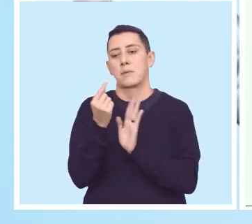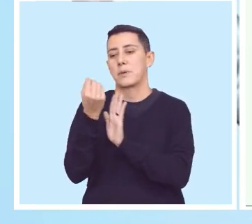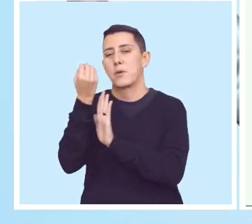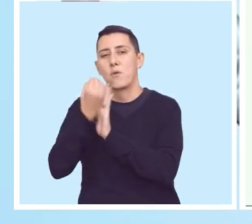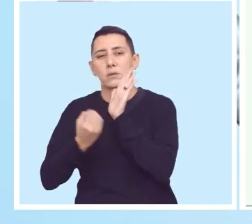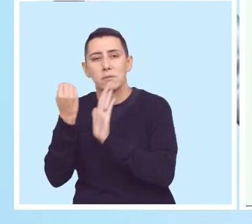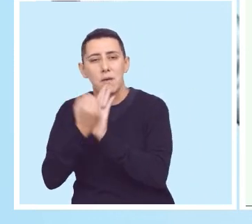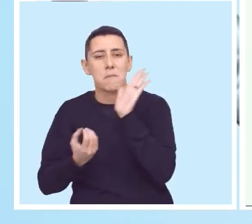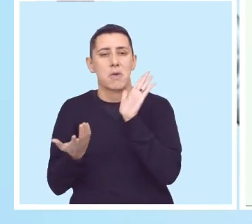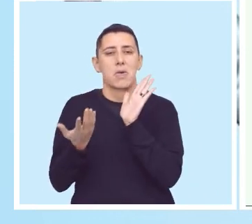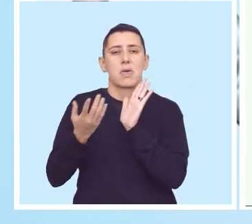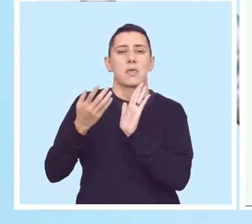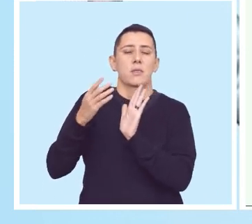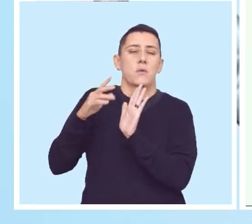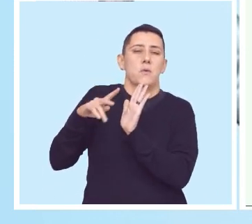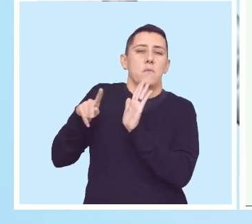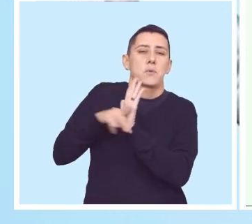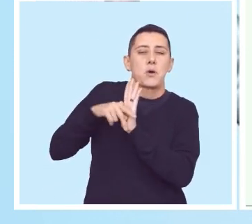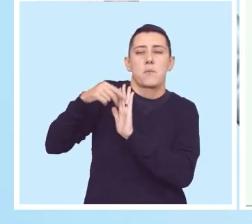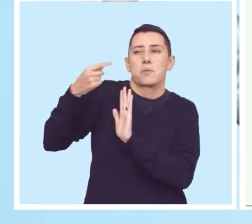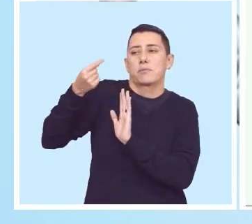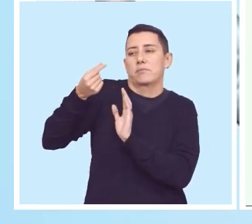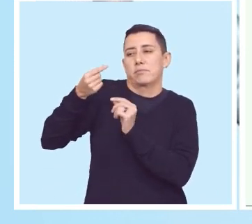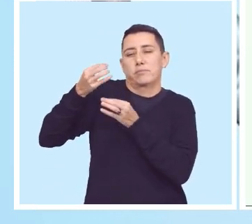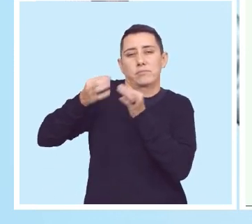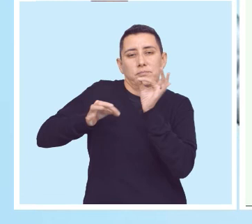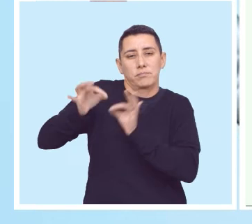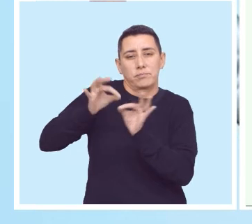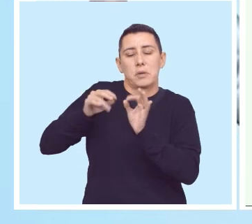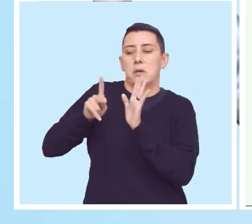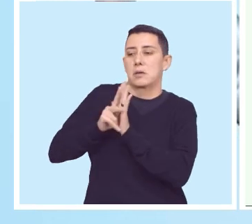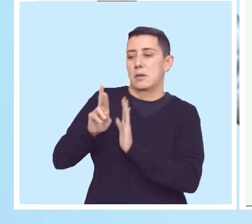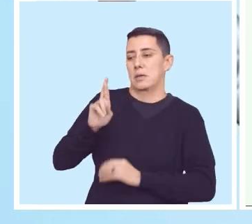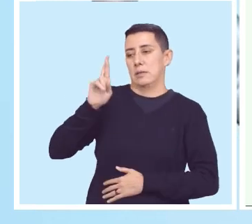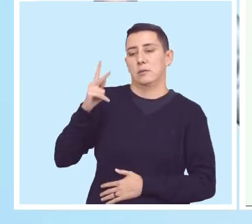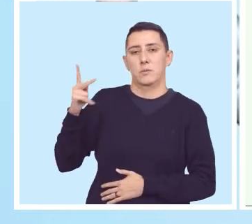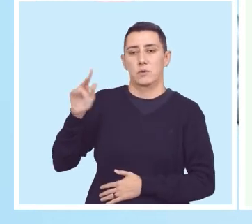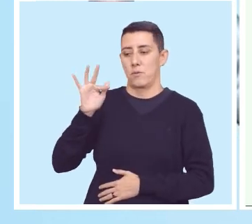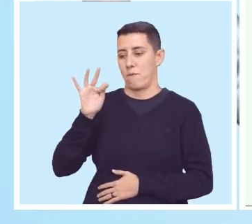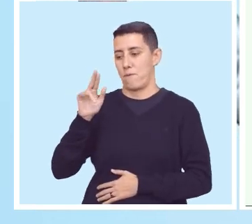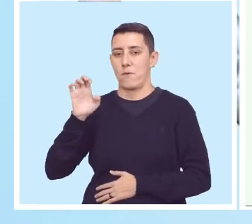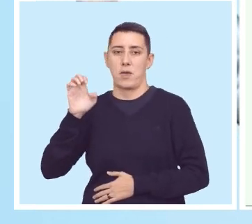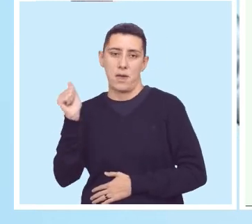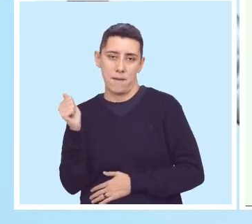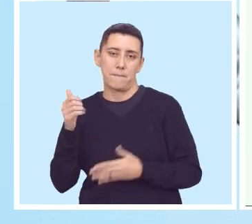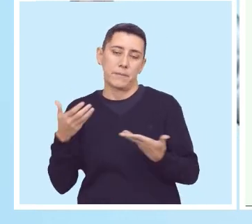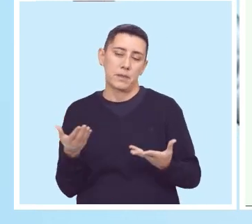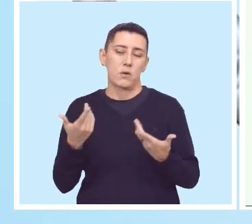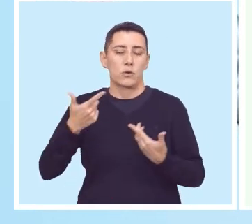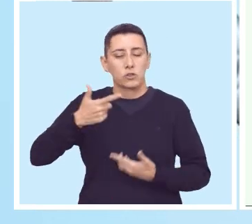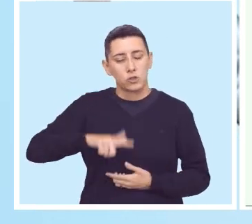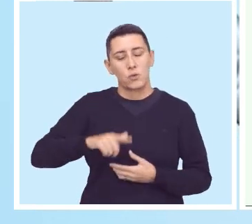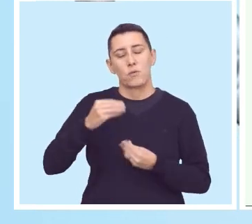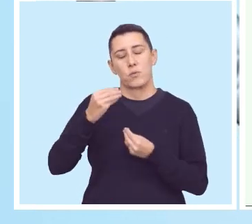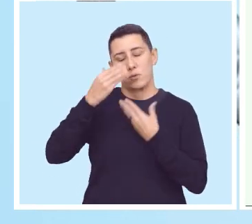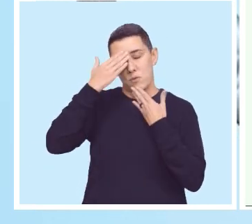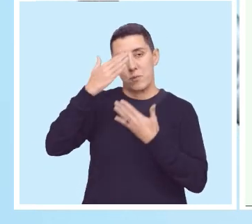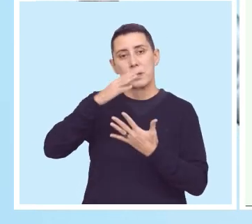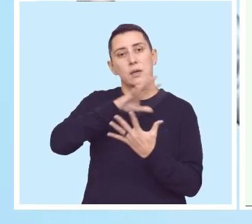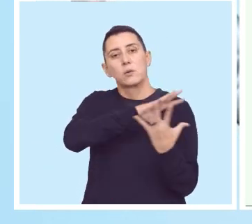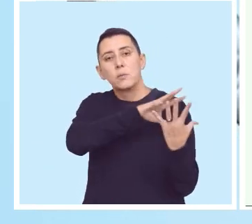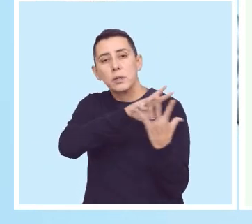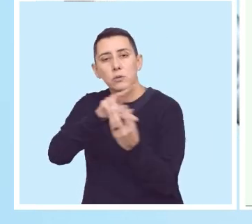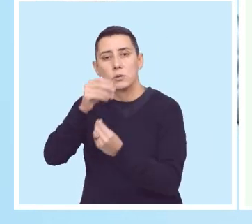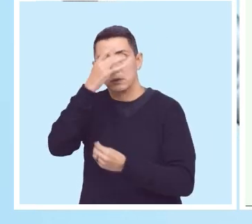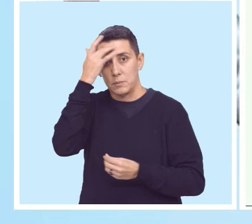orçamentária, o controle orçamentário, ficou a cargo aí da FUEA. Então, novamente, obrigado a todos aí que participaram